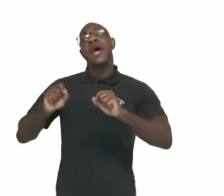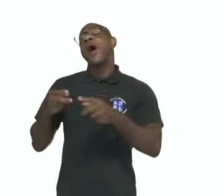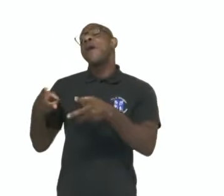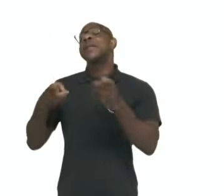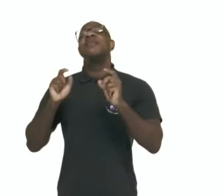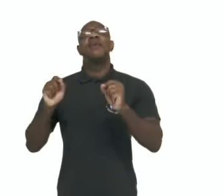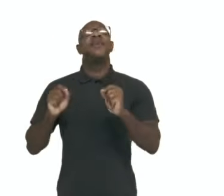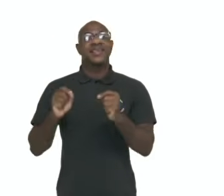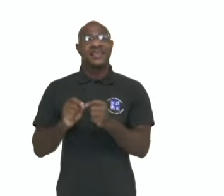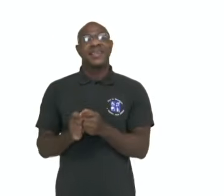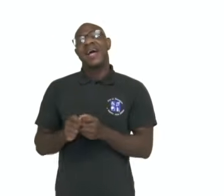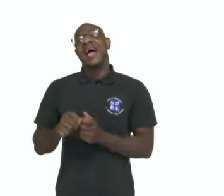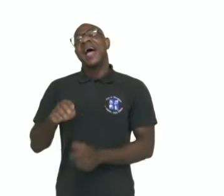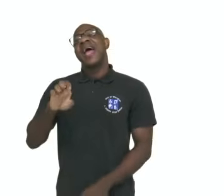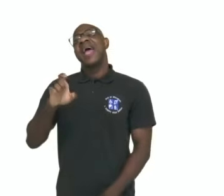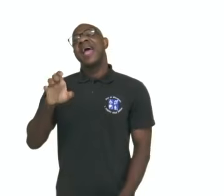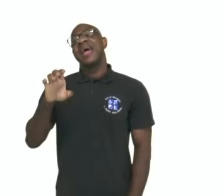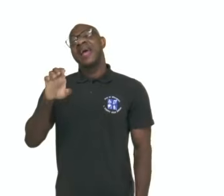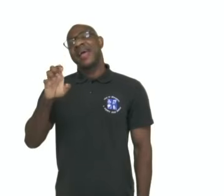observar a eletrização por